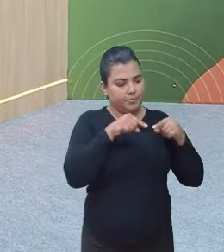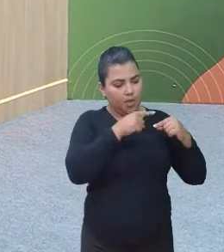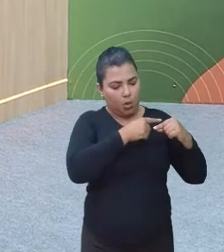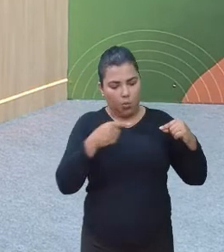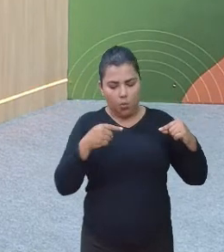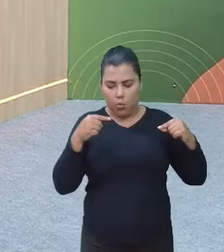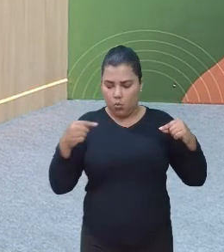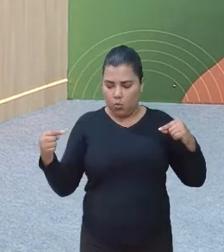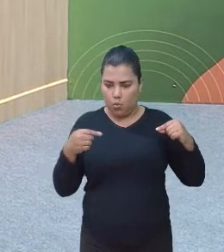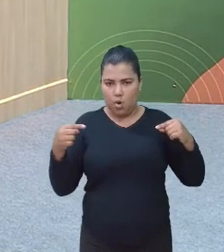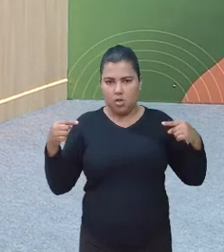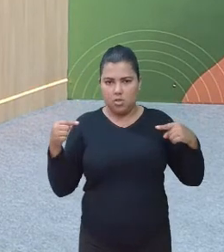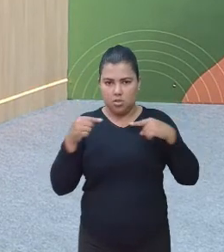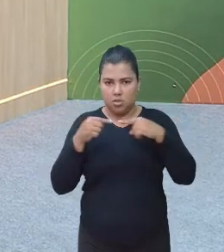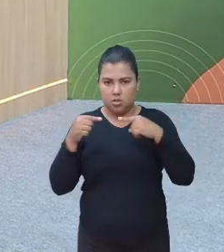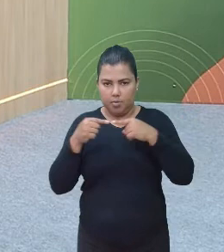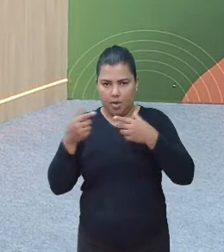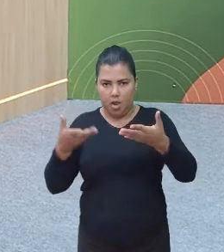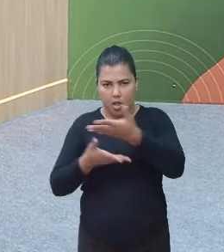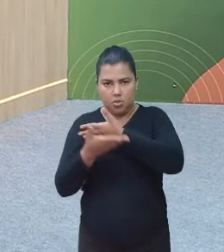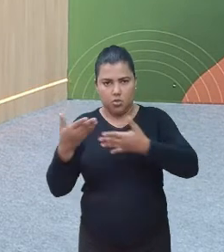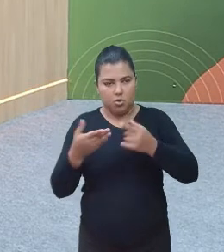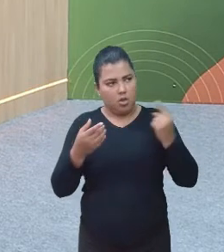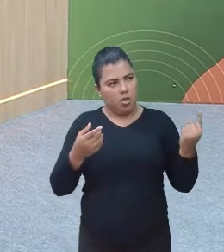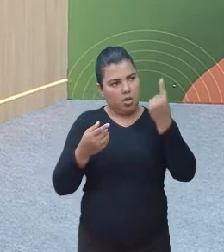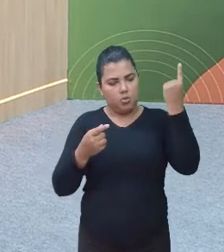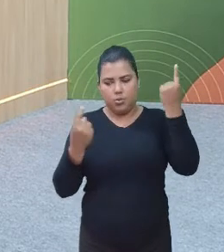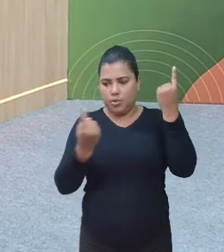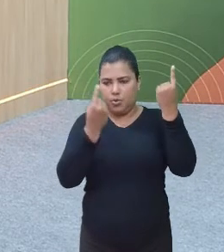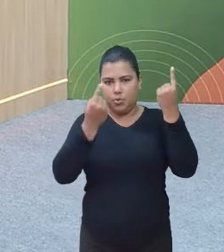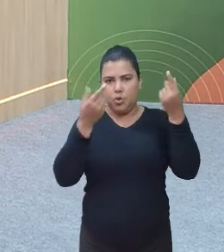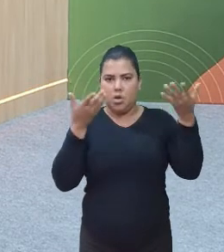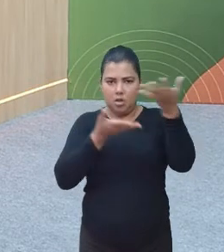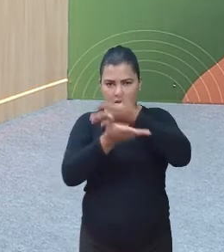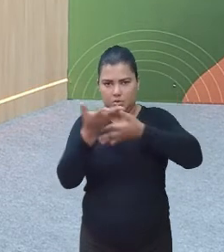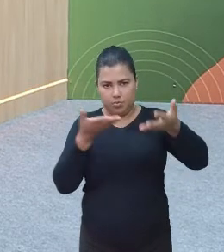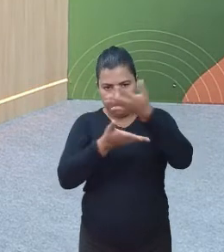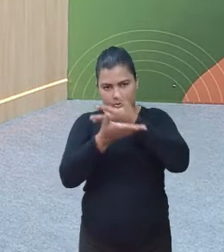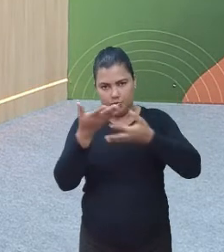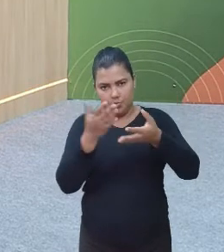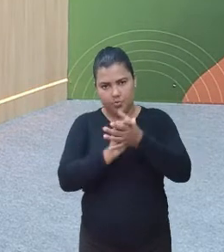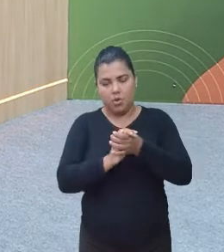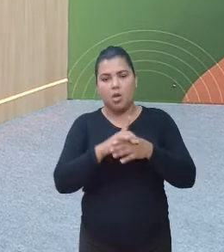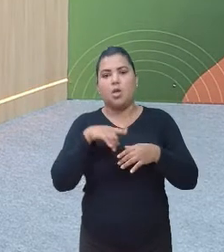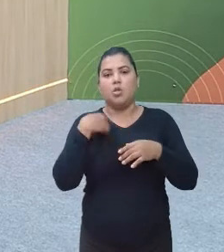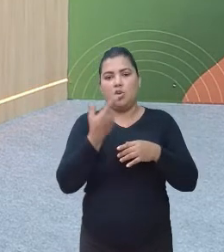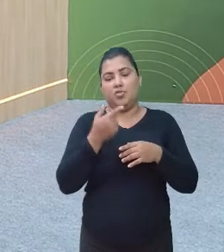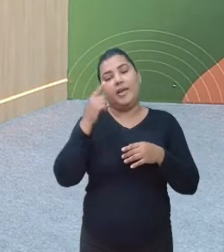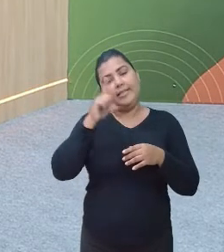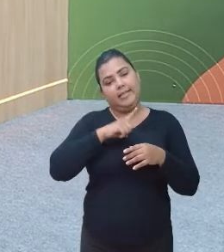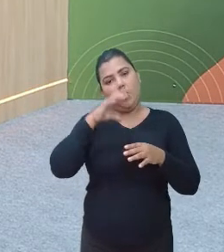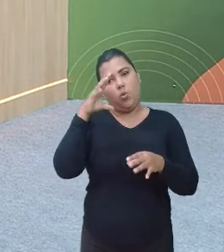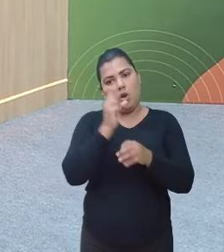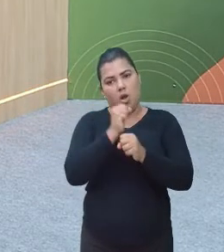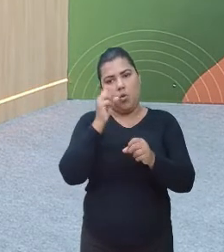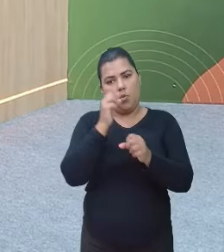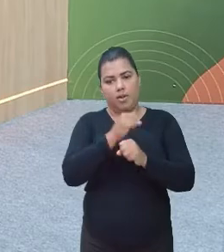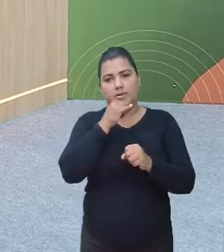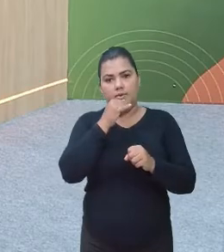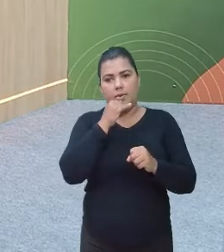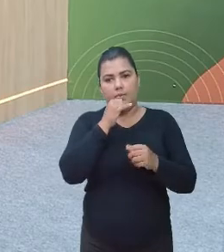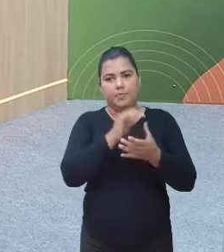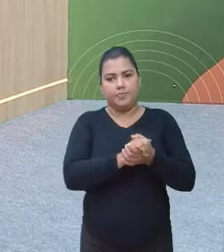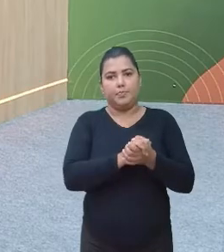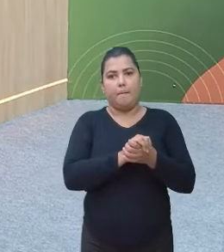a altura do outro. Então, quando eu fizer essas relações, a gente vai estabelecer um cálculo para determinar isso, ou seja,